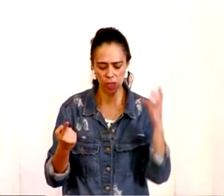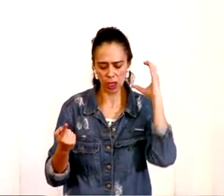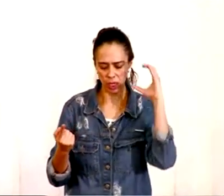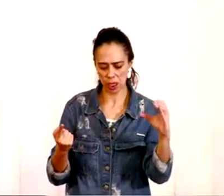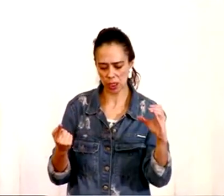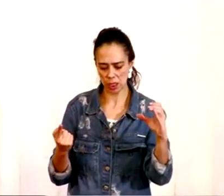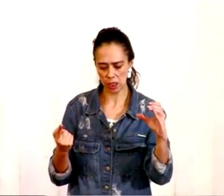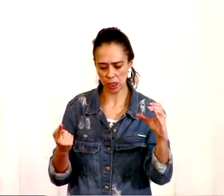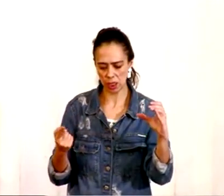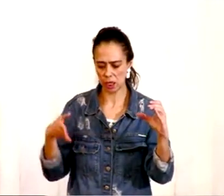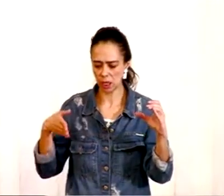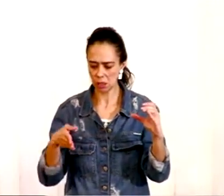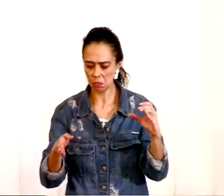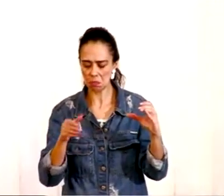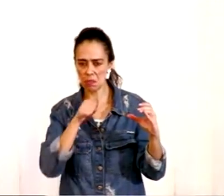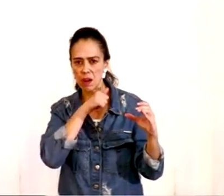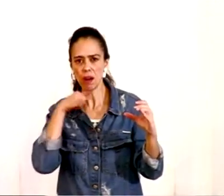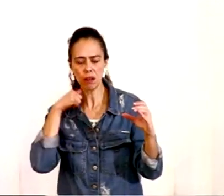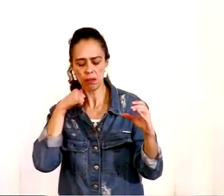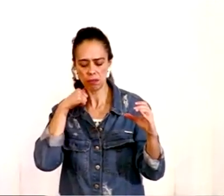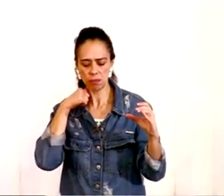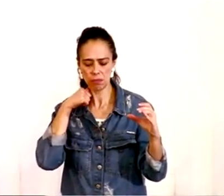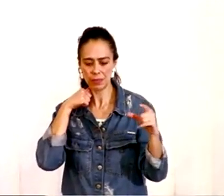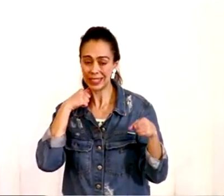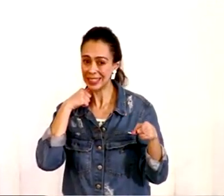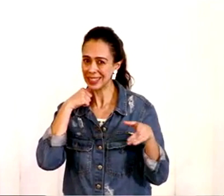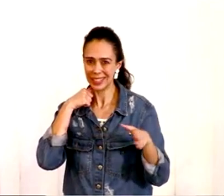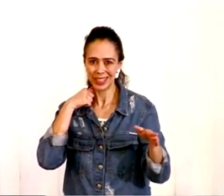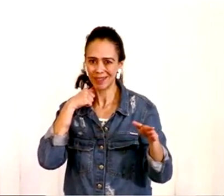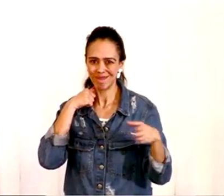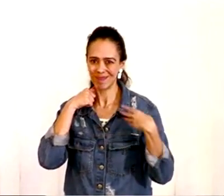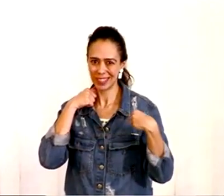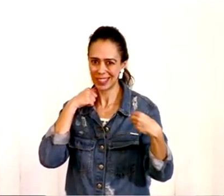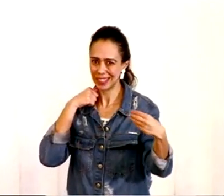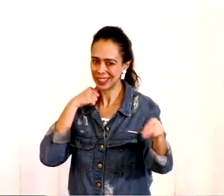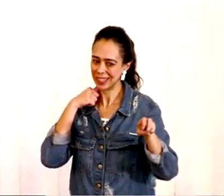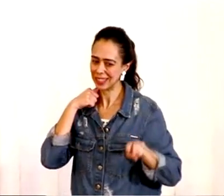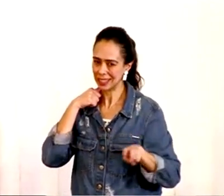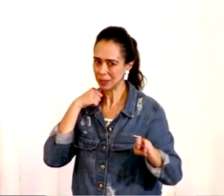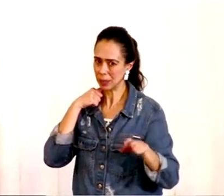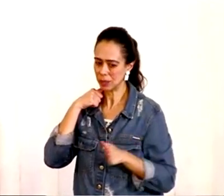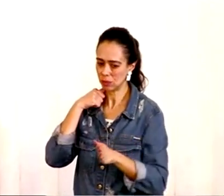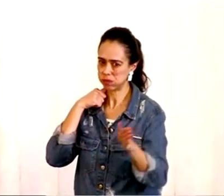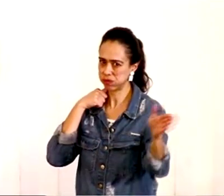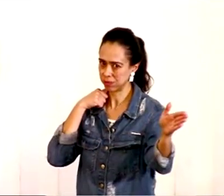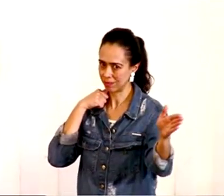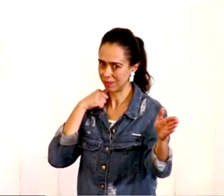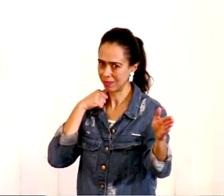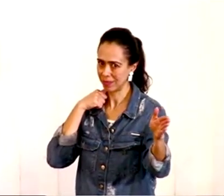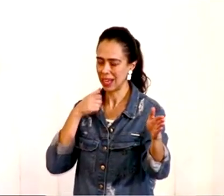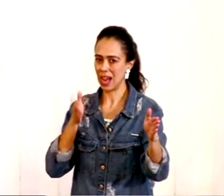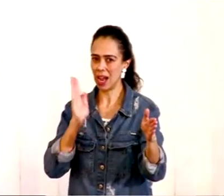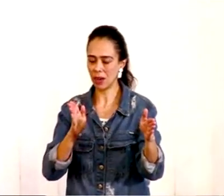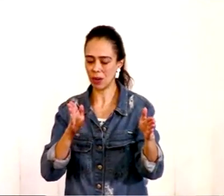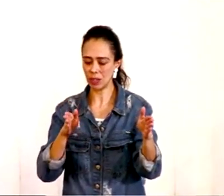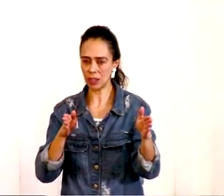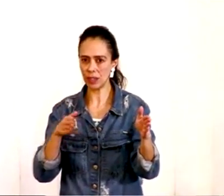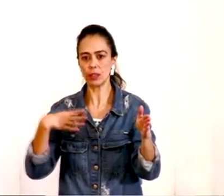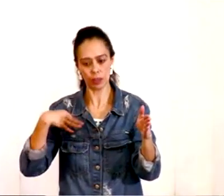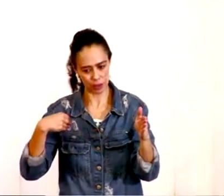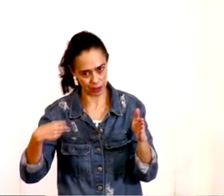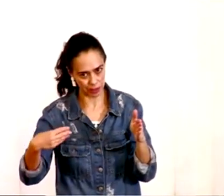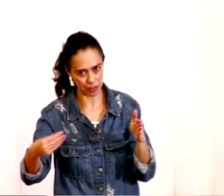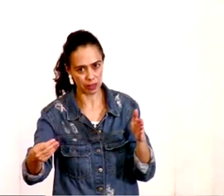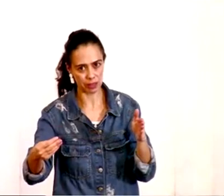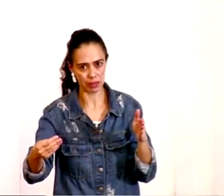Adão e Eva novamente vão coabitar. E então darão à luz um filho. Verso 25